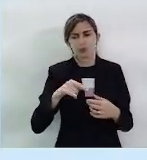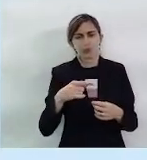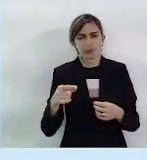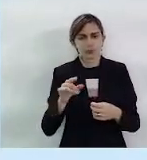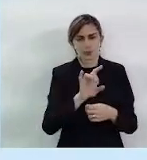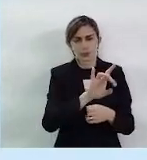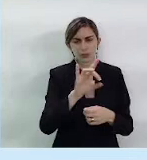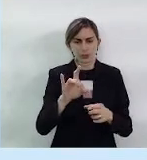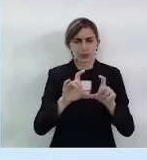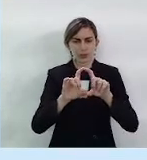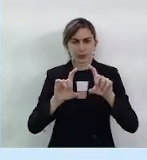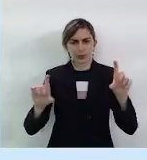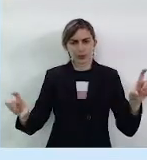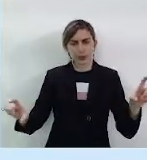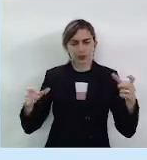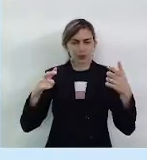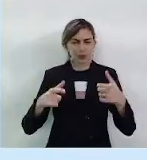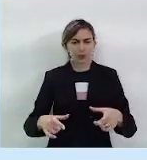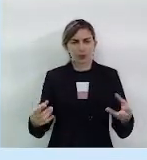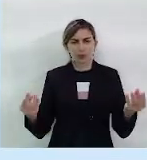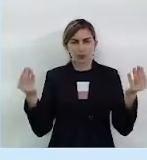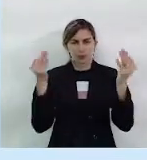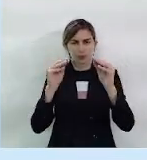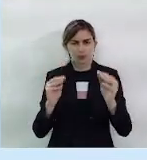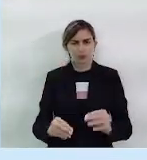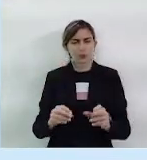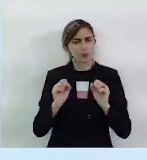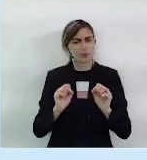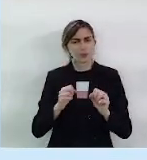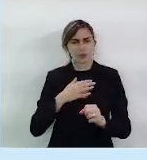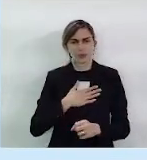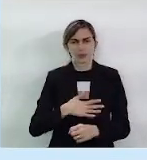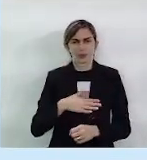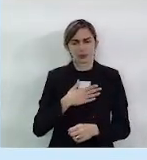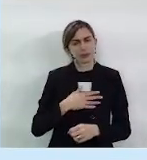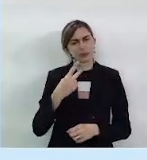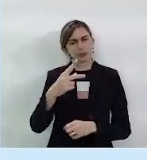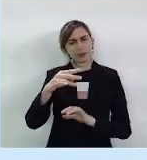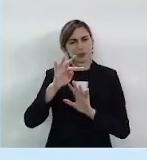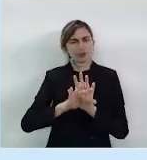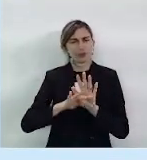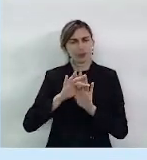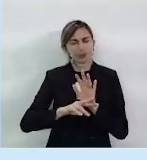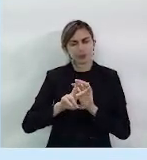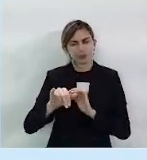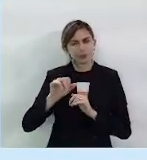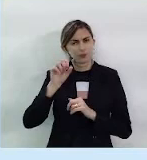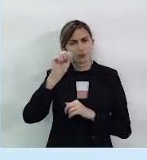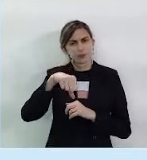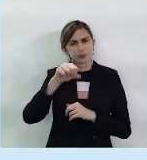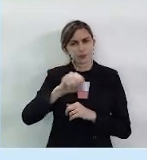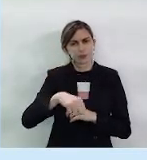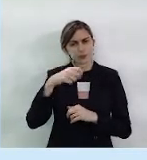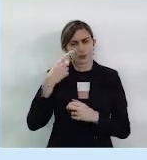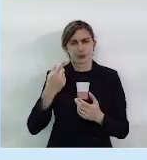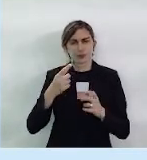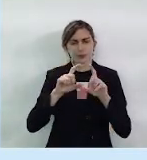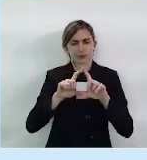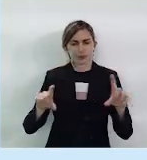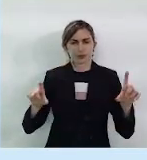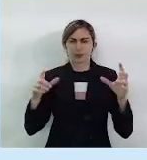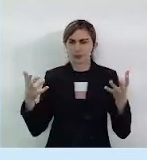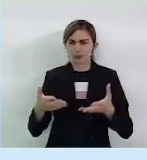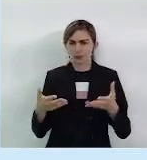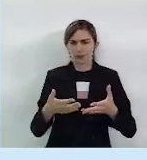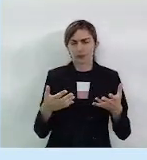cada palavra e onde colocá-la, pode ficar tranquilo que seu texto vai sim ficar inteligível.